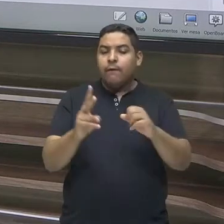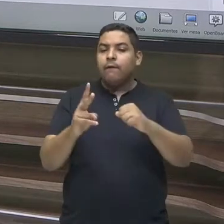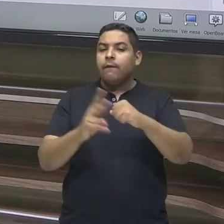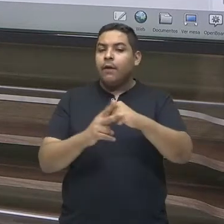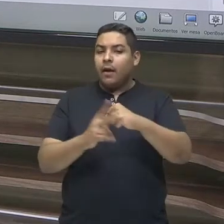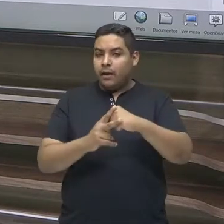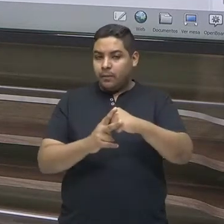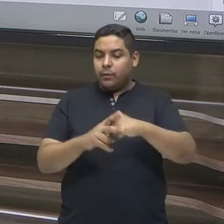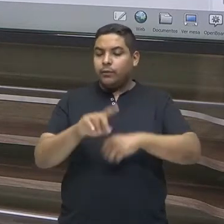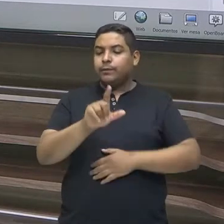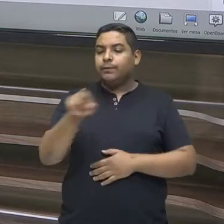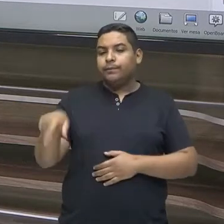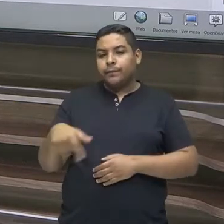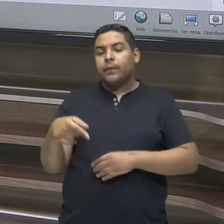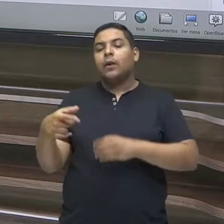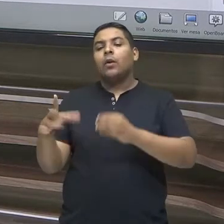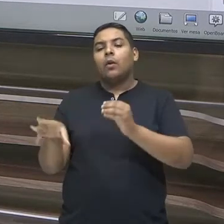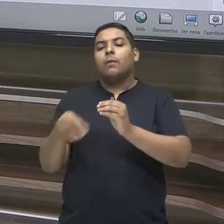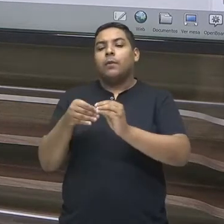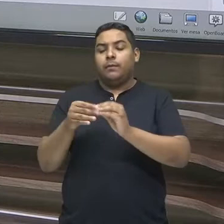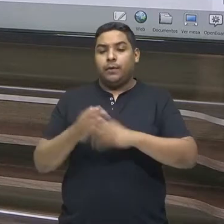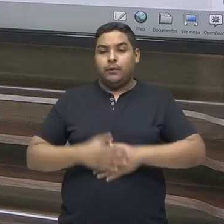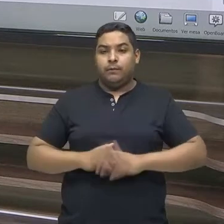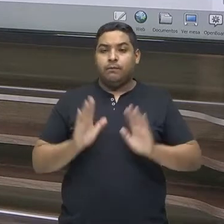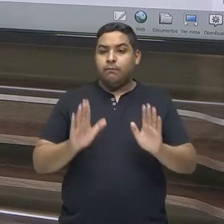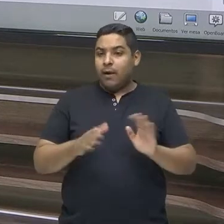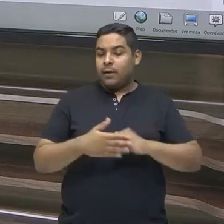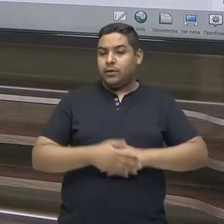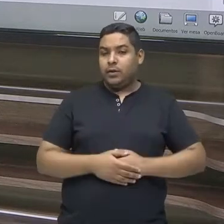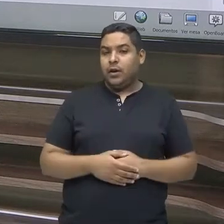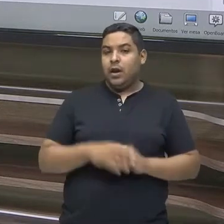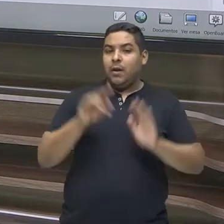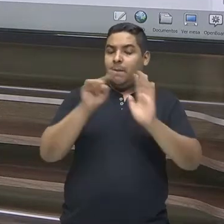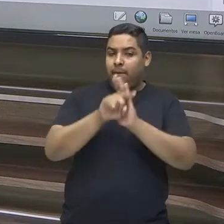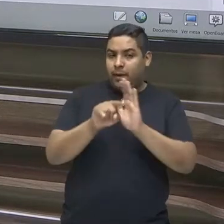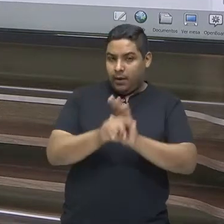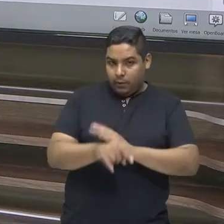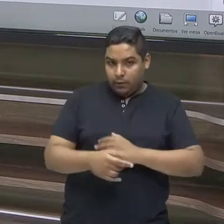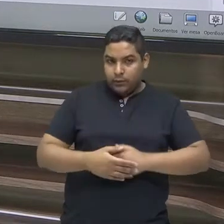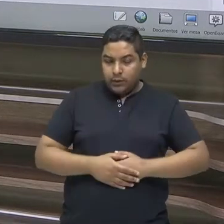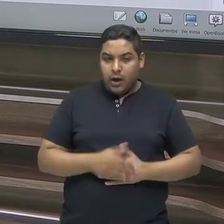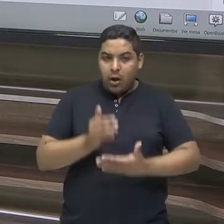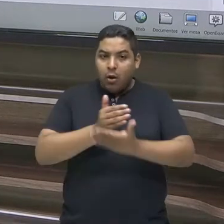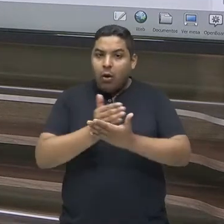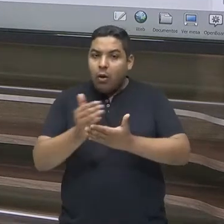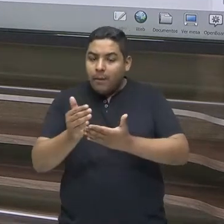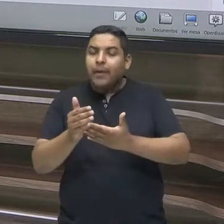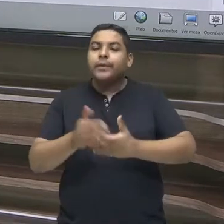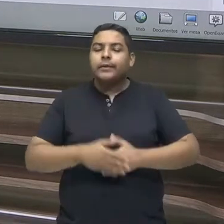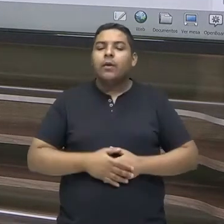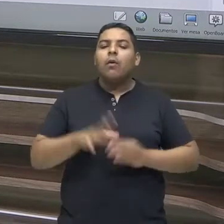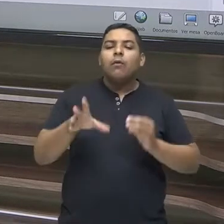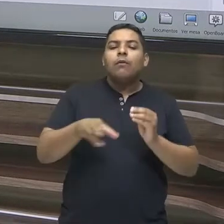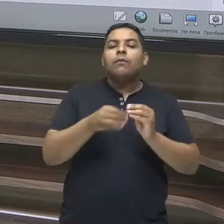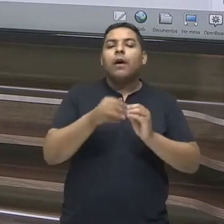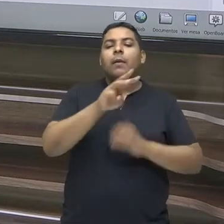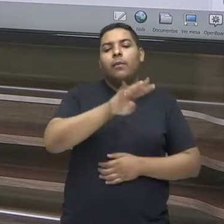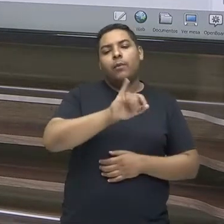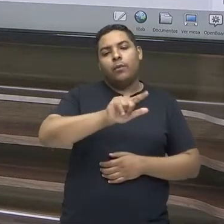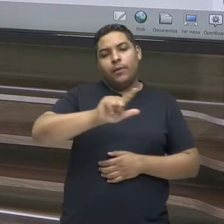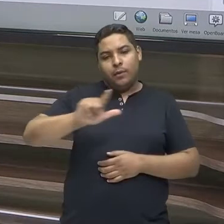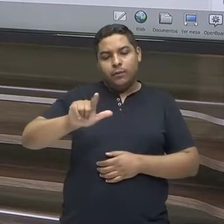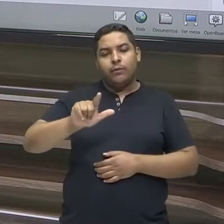complemento. Nas frases interrogativas, né, do futuro com will, nós vamos iniciar sempre com o verbo auxiliar, que é o will. Então